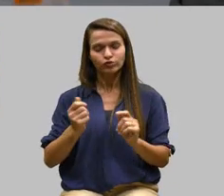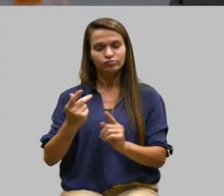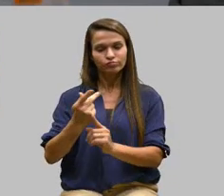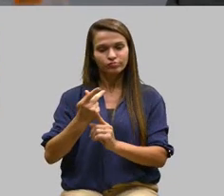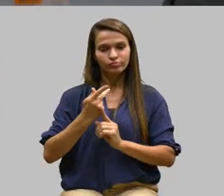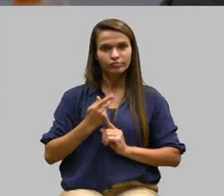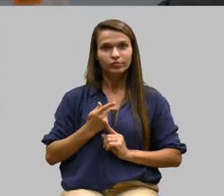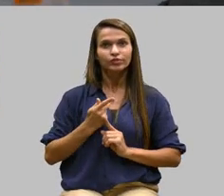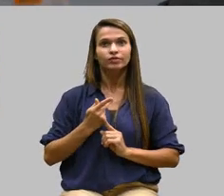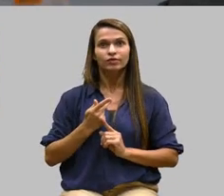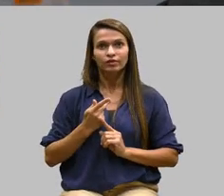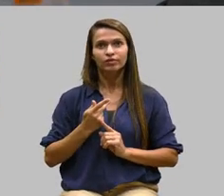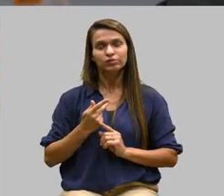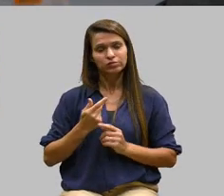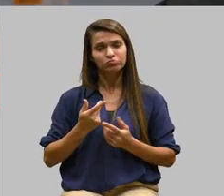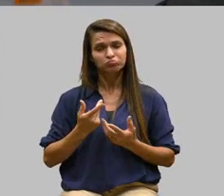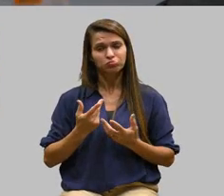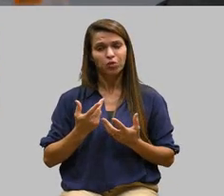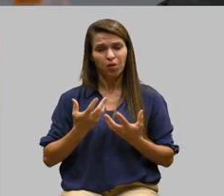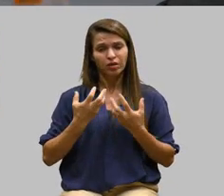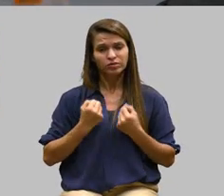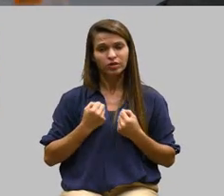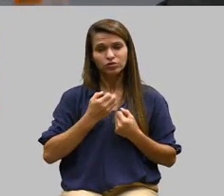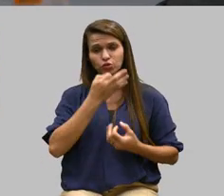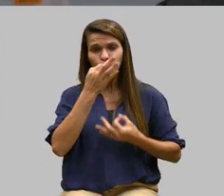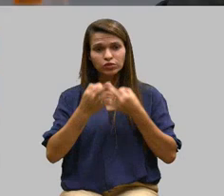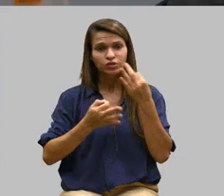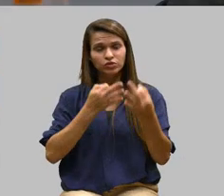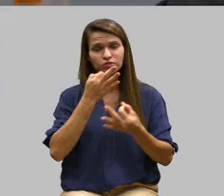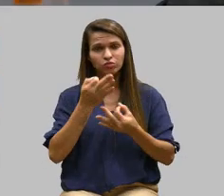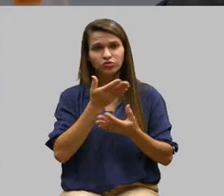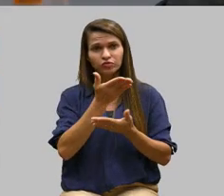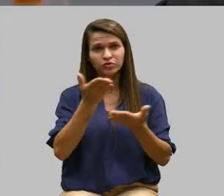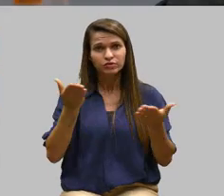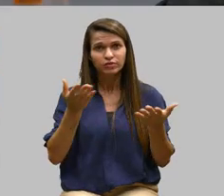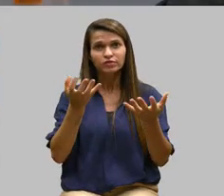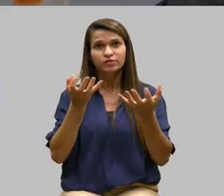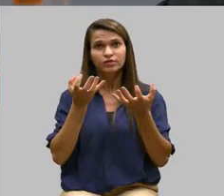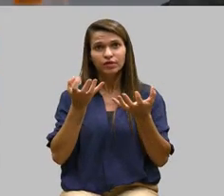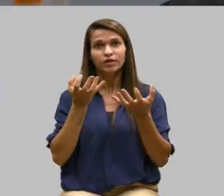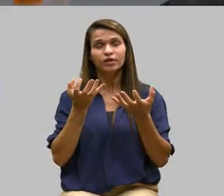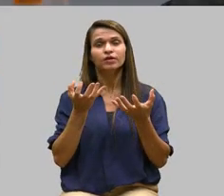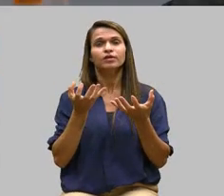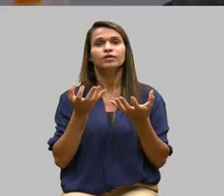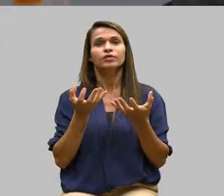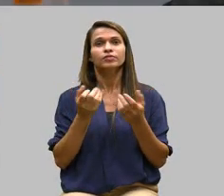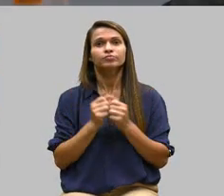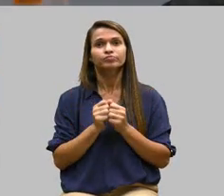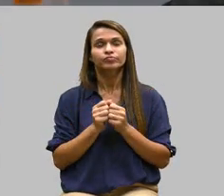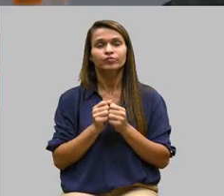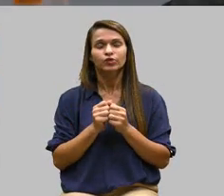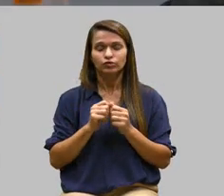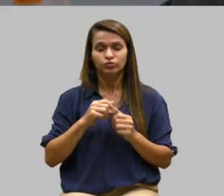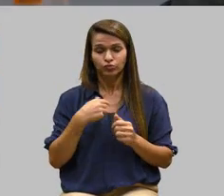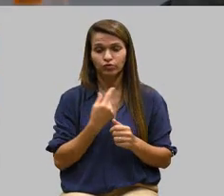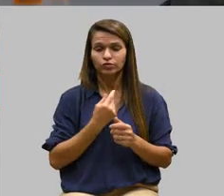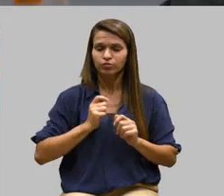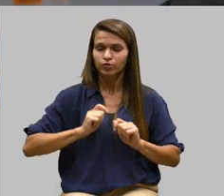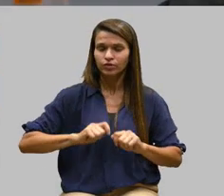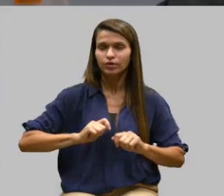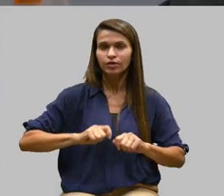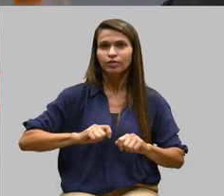receber também alguma sugestão que vocês querem que vocês queiram me passar para poder a gente realmente